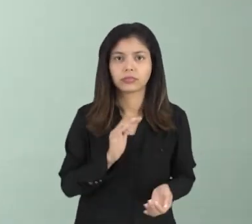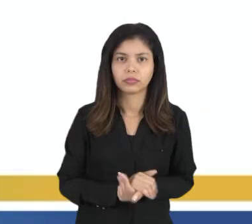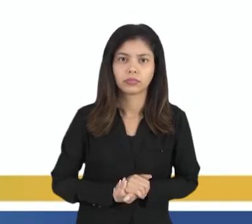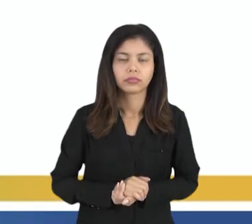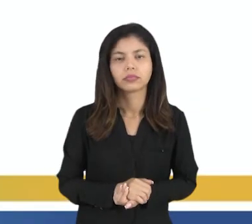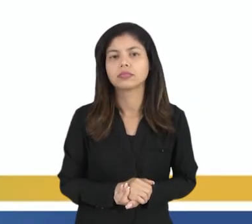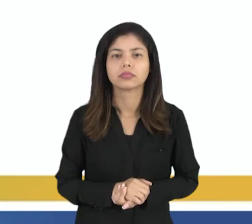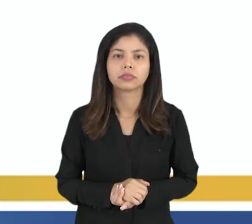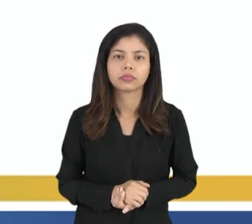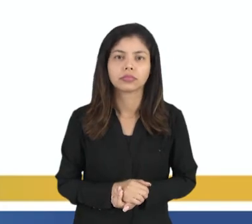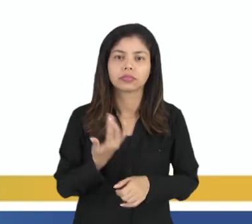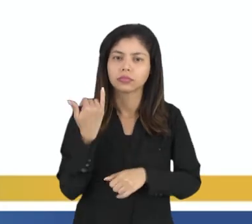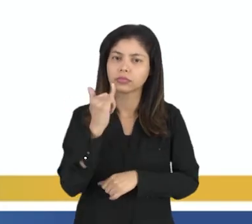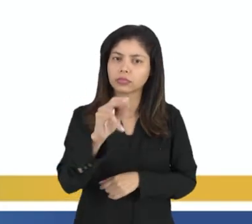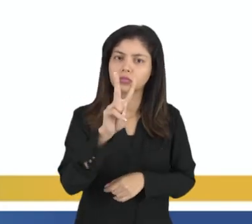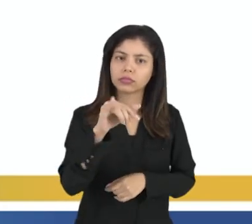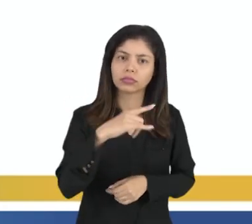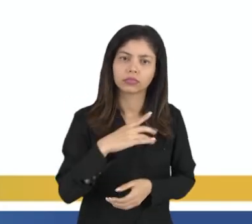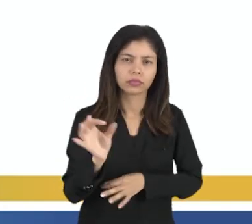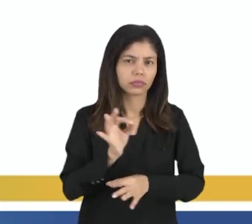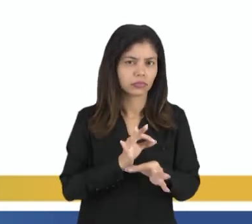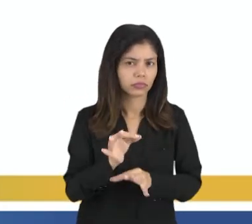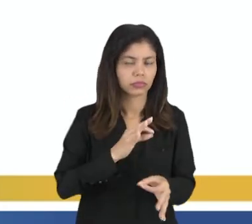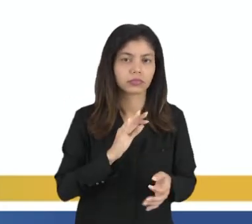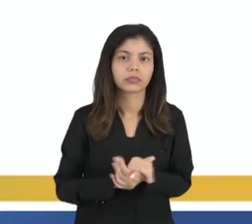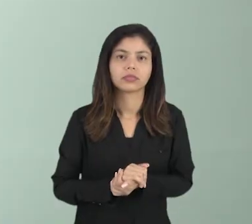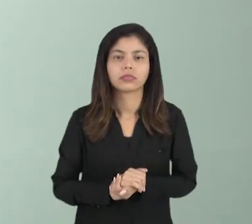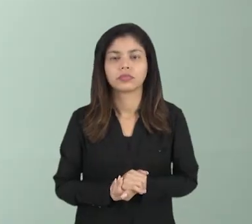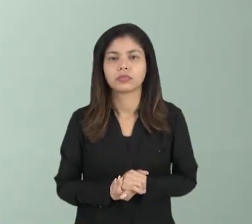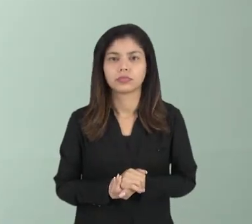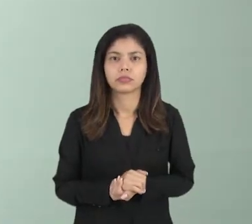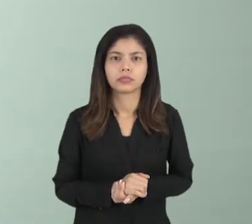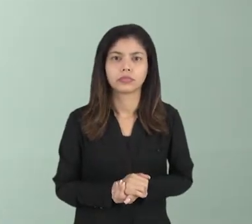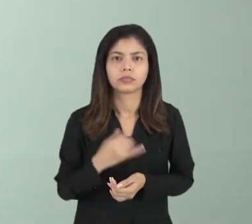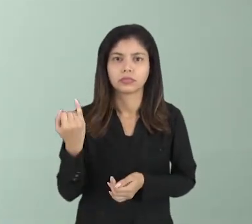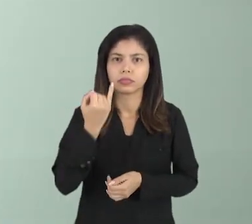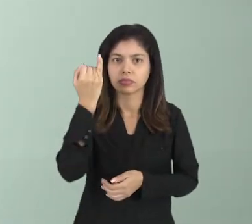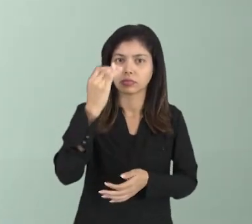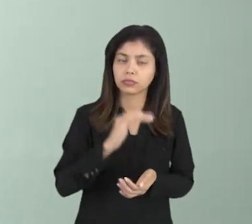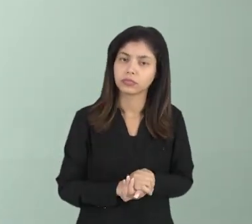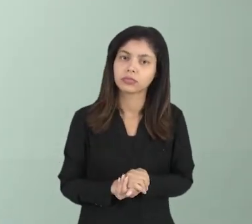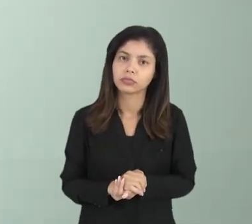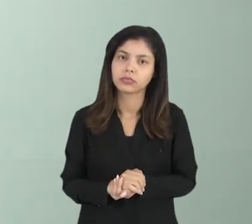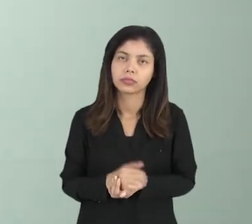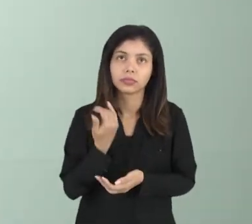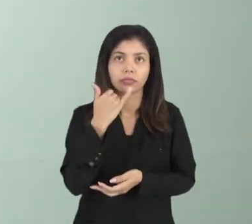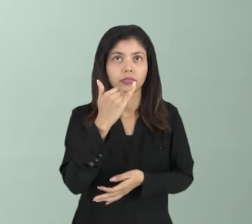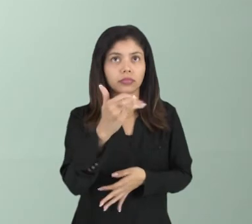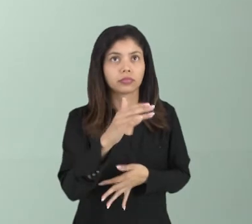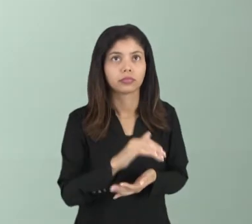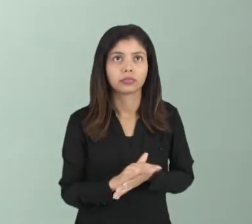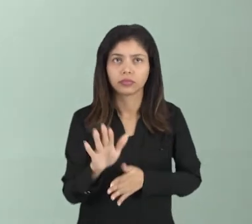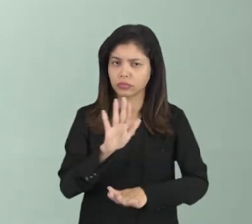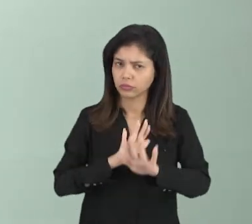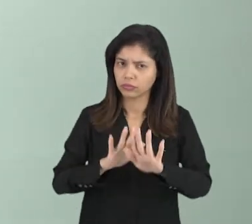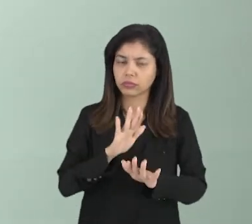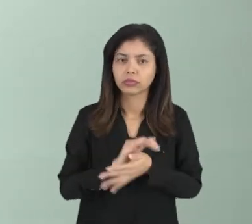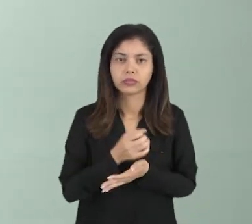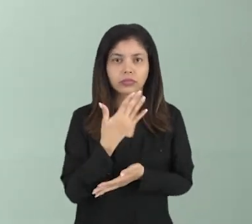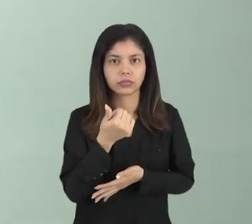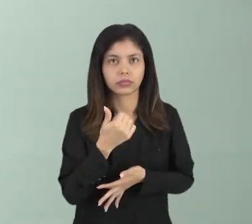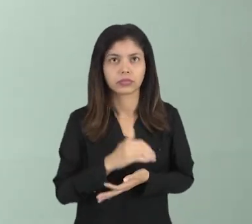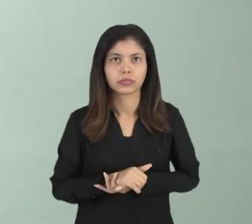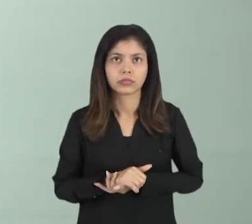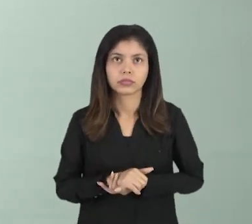desperdiçada. A energia sempre vai se conservar porque isso é um princípio fundamental da física. A energia ela é conservativa, tudo